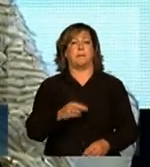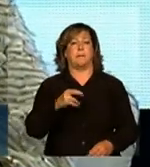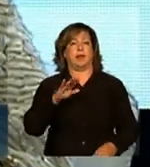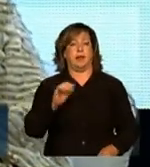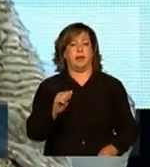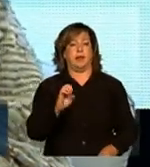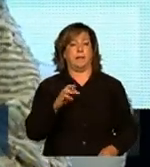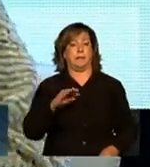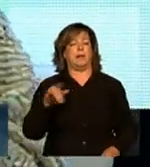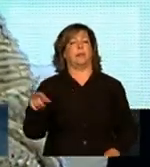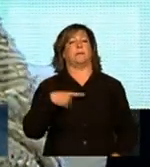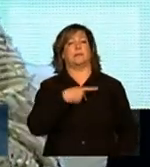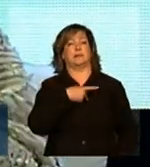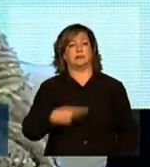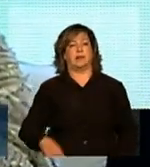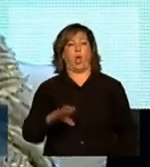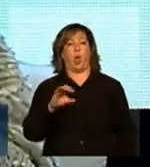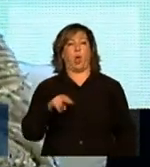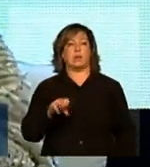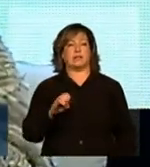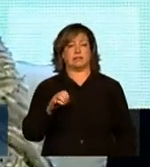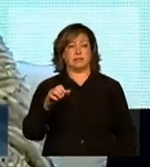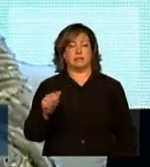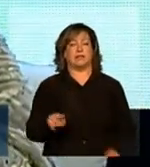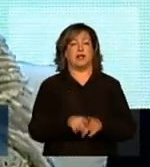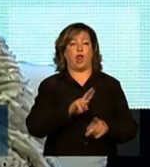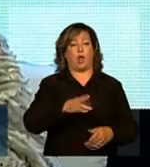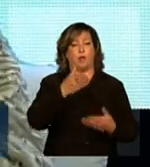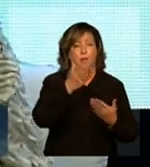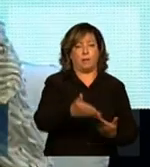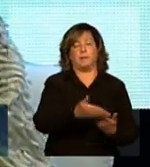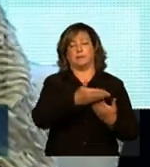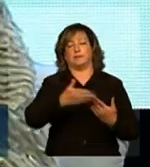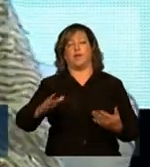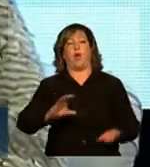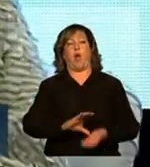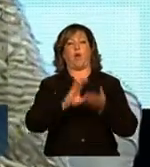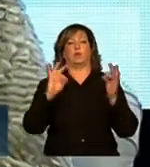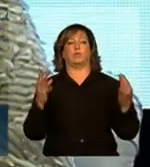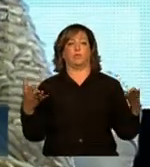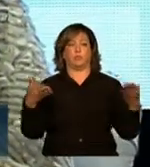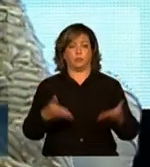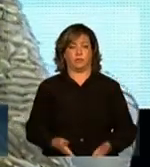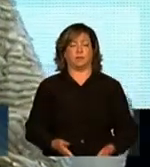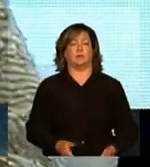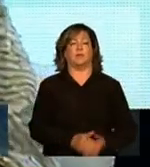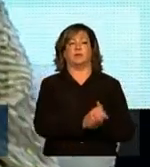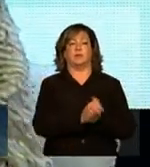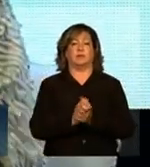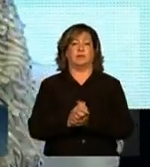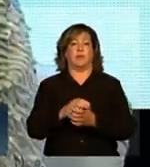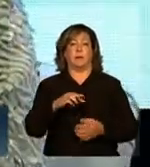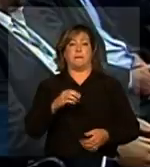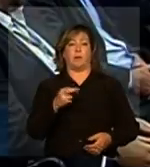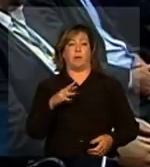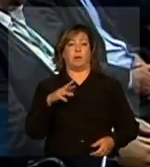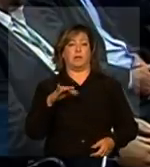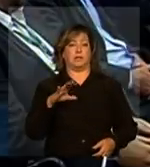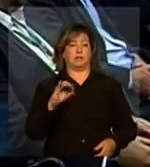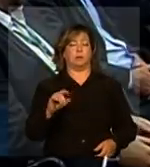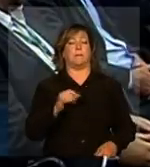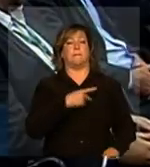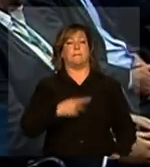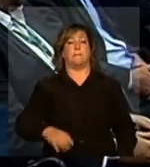Emília Pacheco, presidente do Conselho, em seu nome, cumprimentar todos os nossos conselheiros aqui presentes, cumprimentar o Maurício Lopes, presidente da